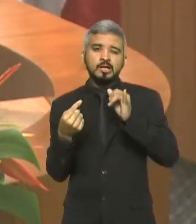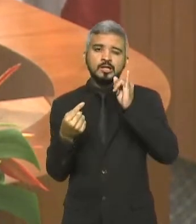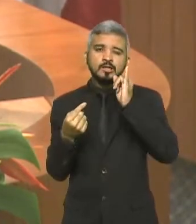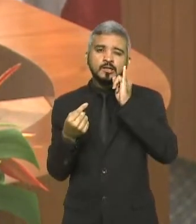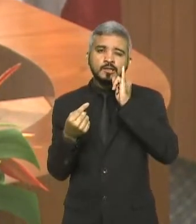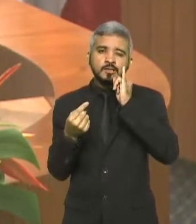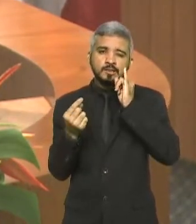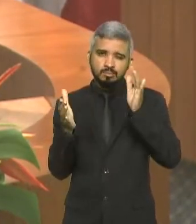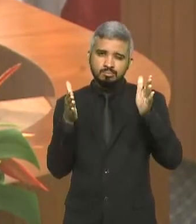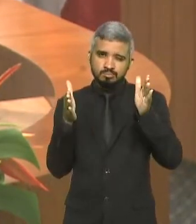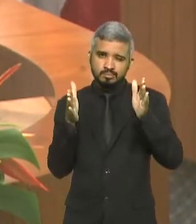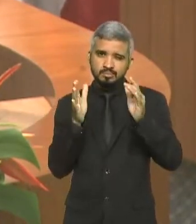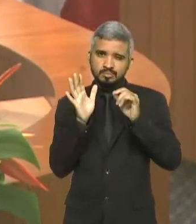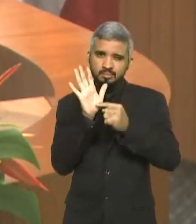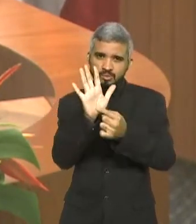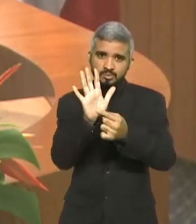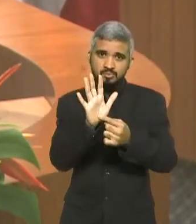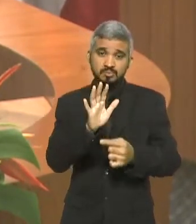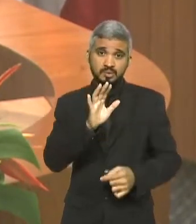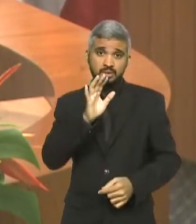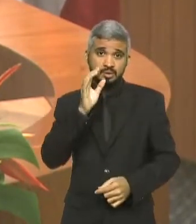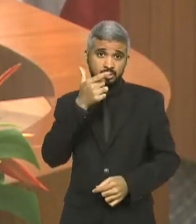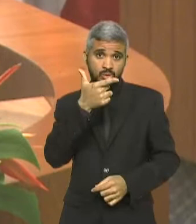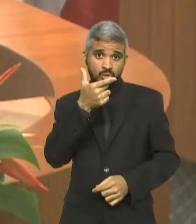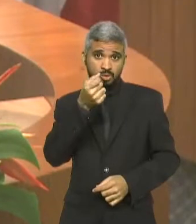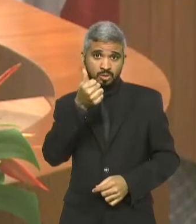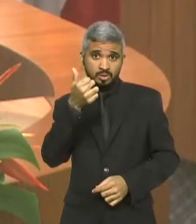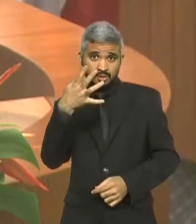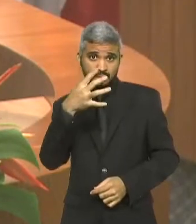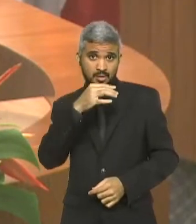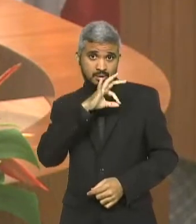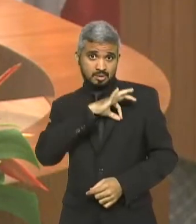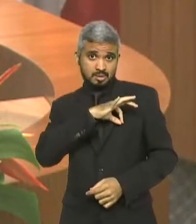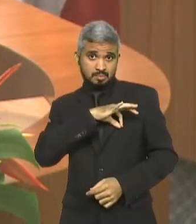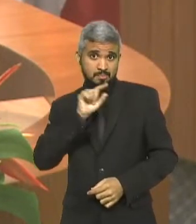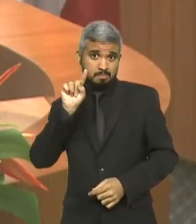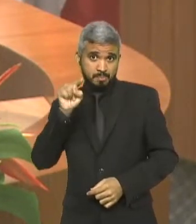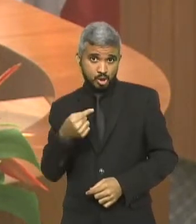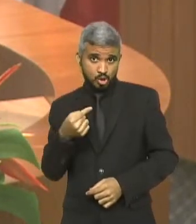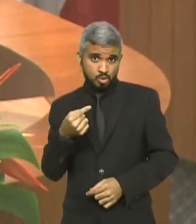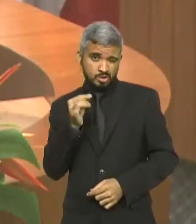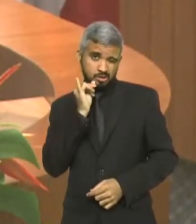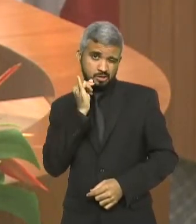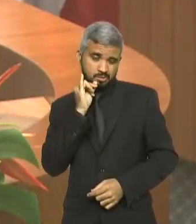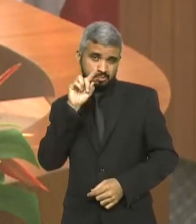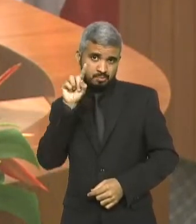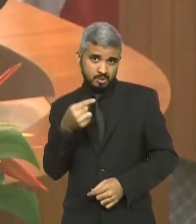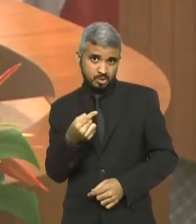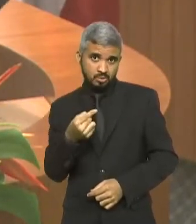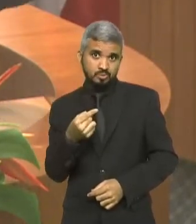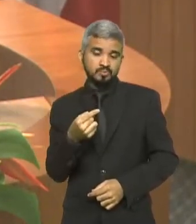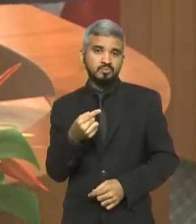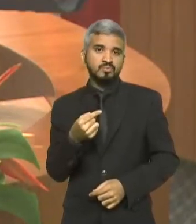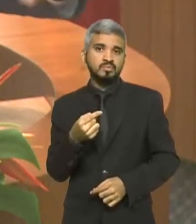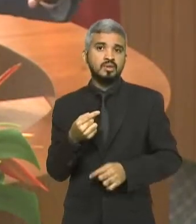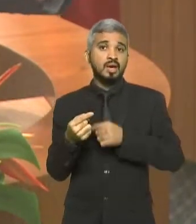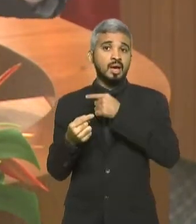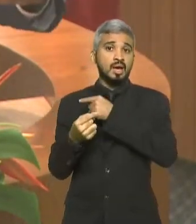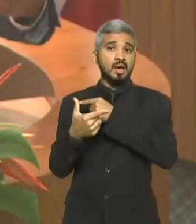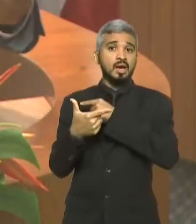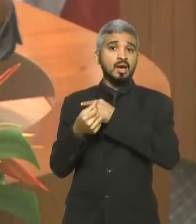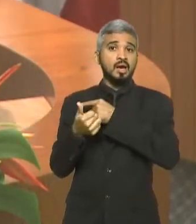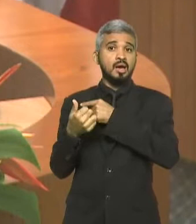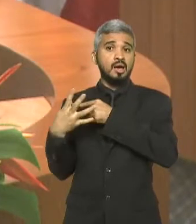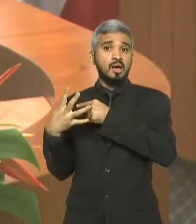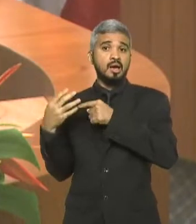exemplificar, de lá para cá, nós tivemos alta da inflação. E essa alta